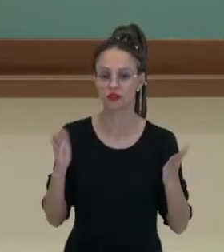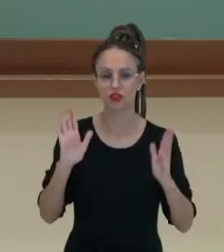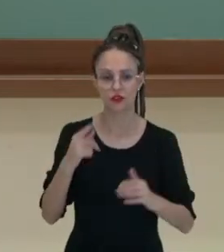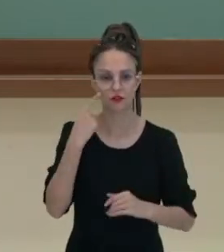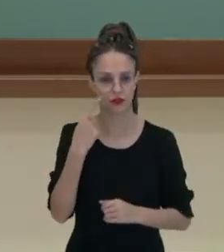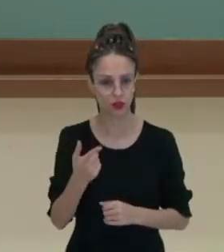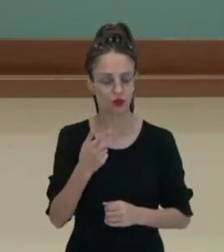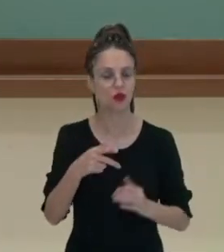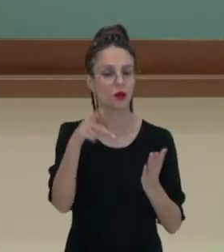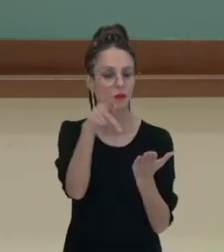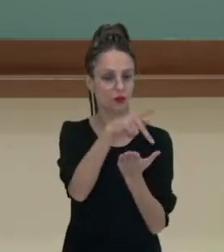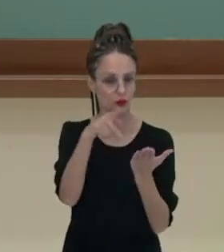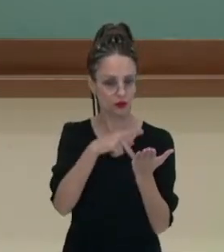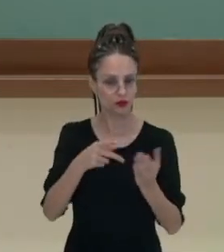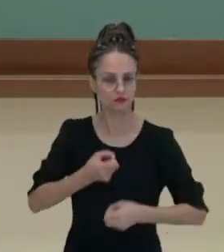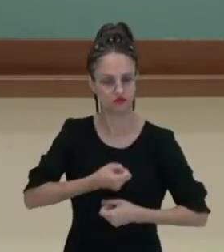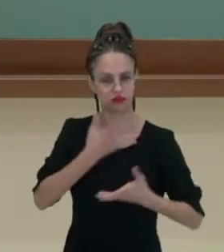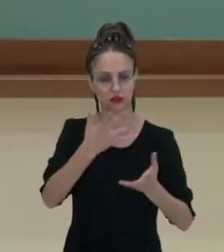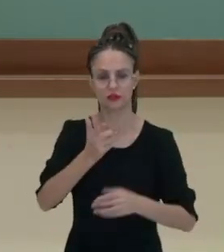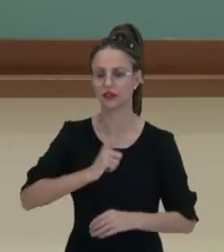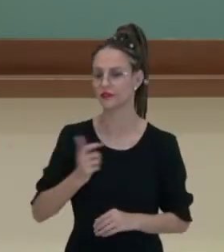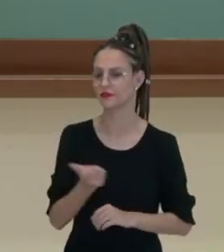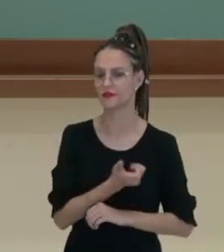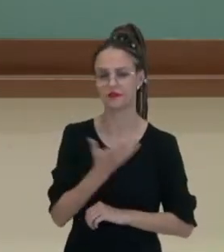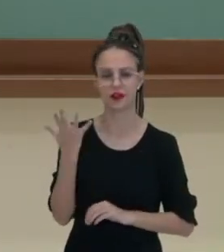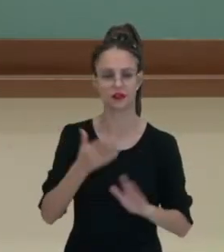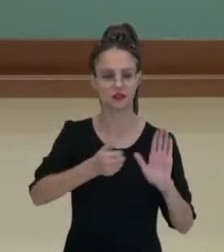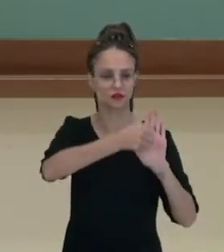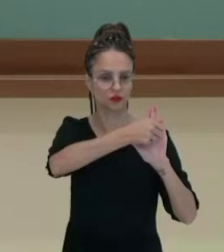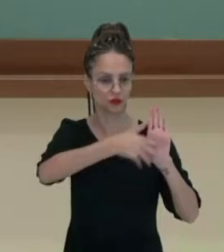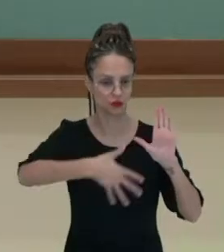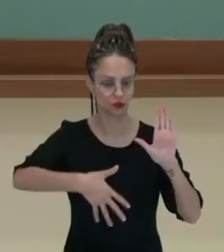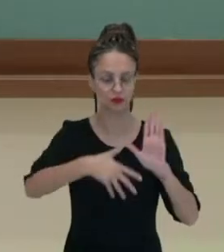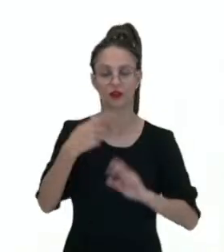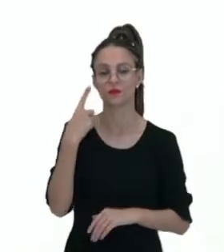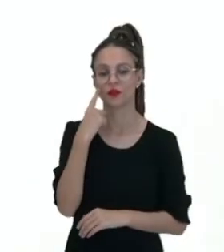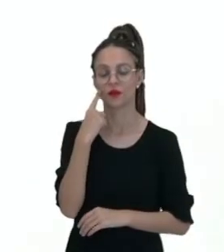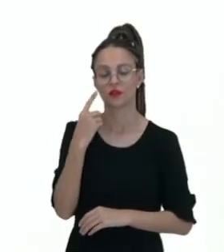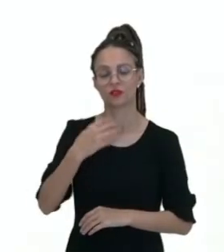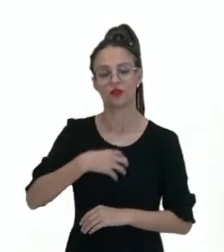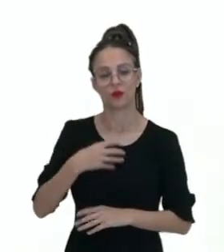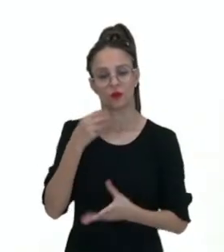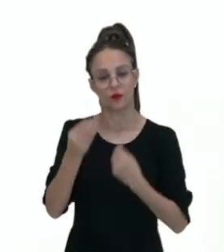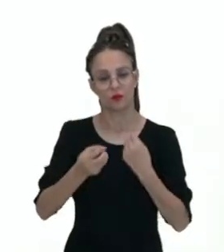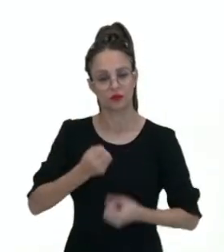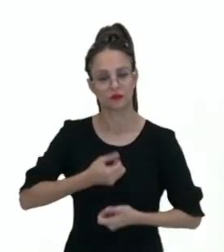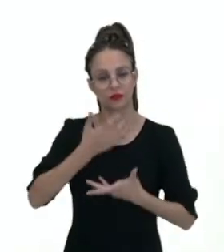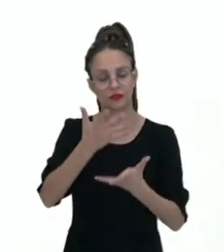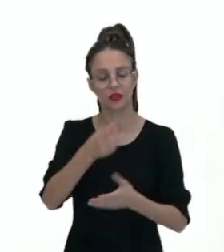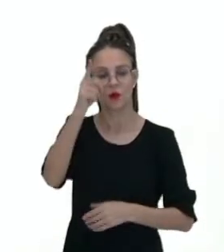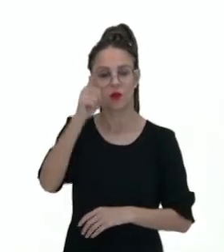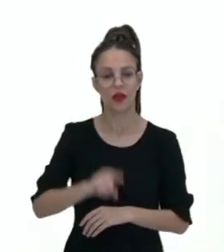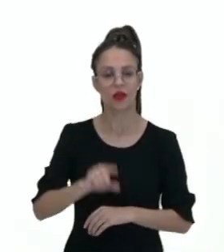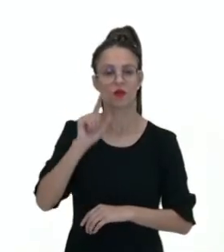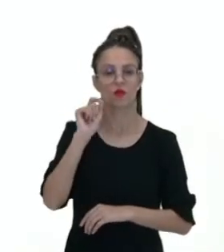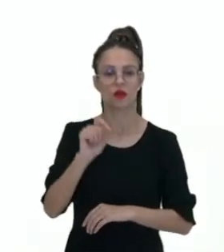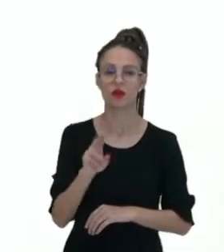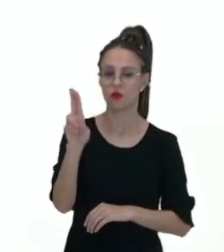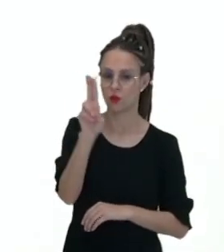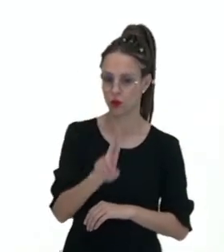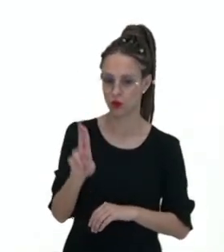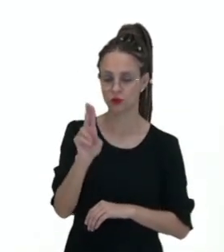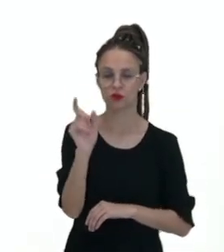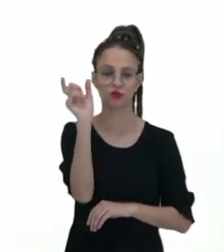poesia a presença de muitas figuras de linguagem. Então, uma forma de expressão que consiste no uso